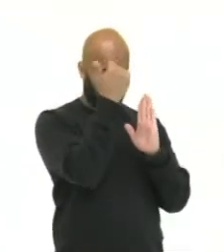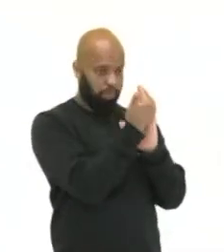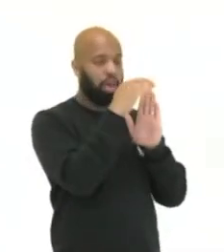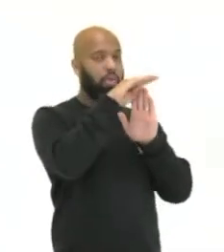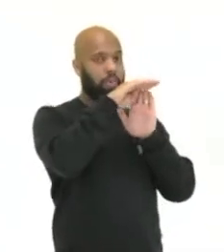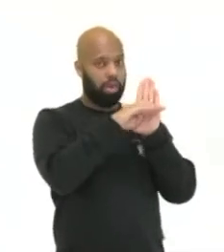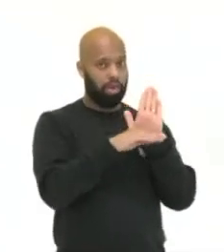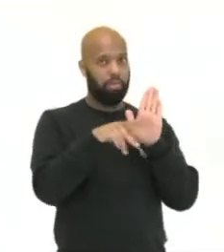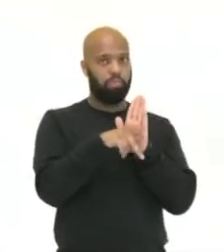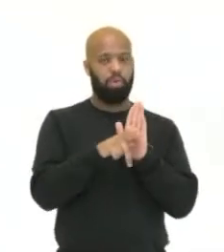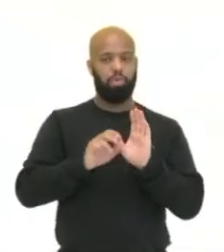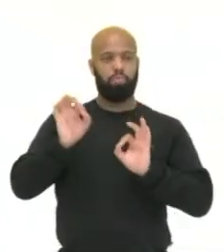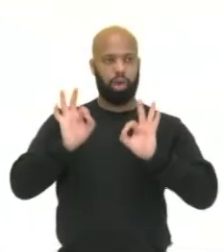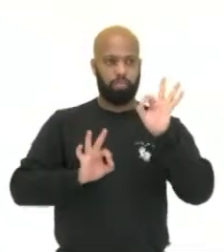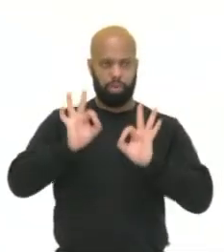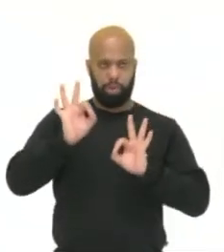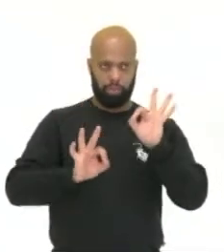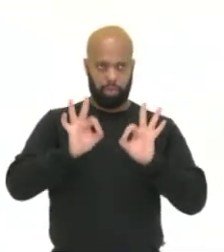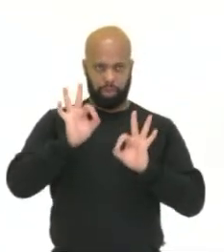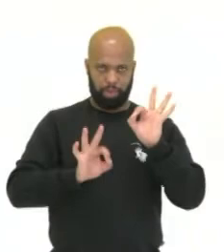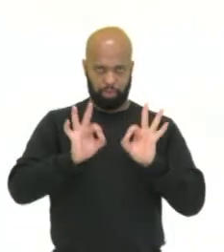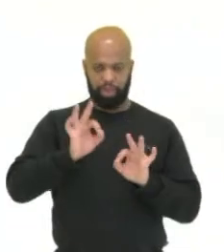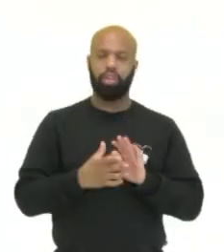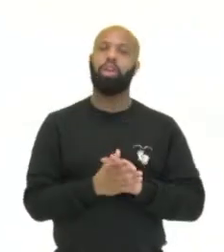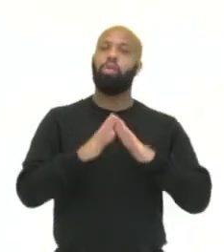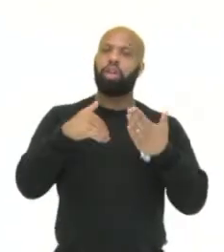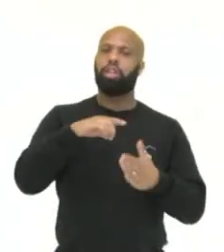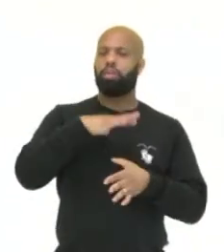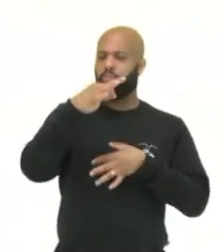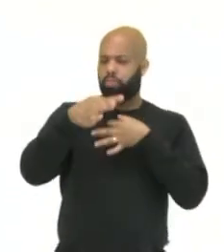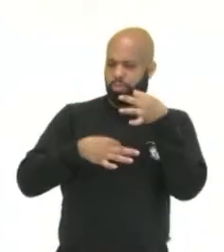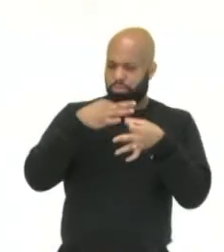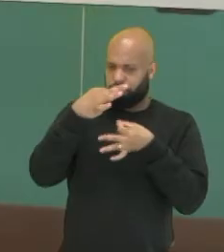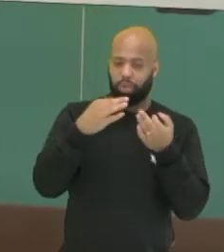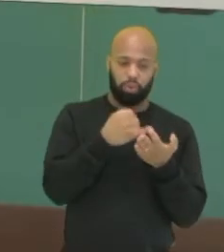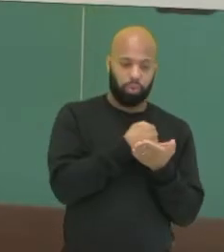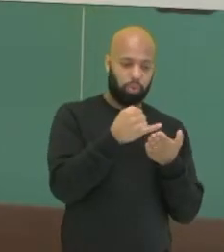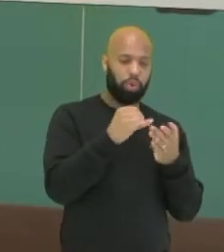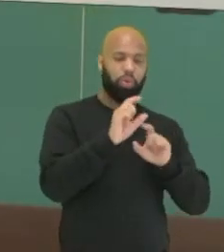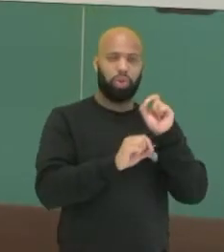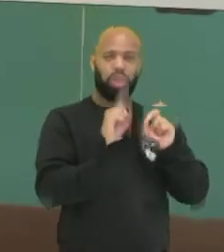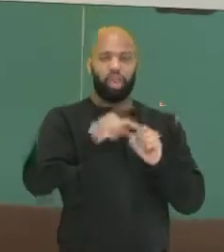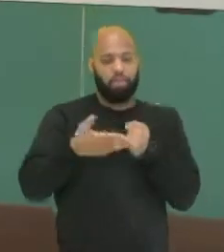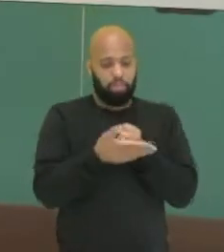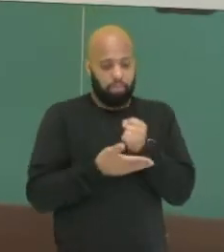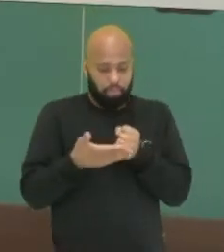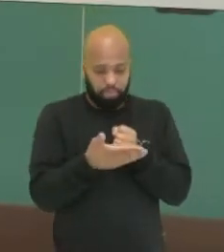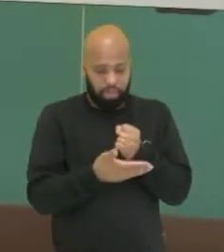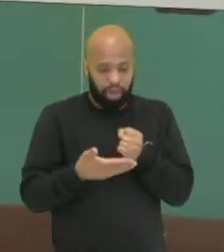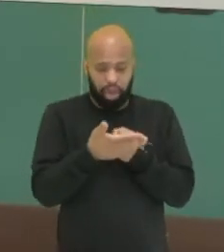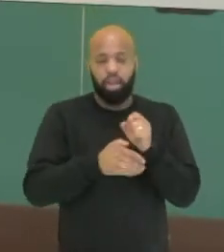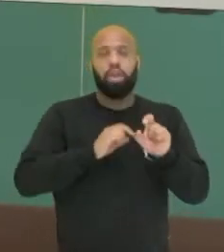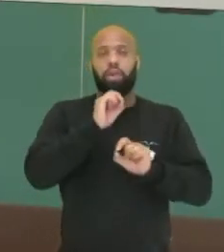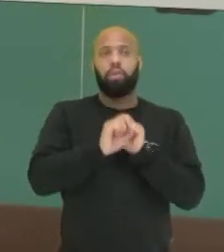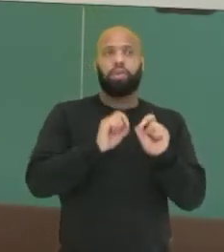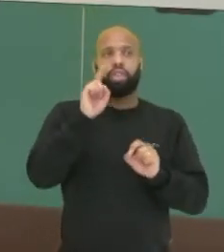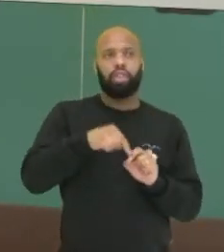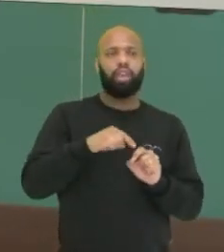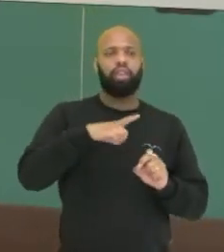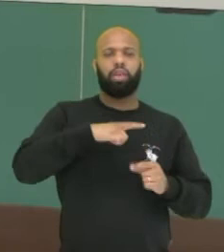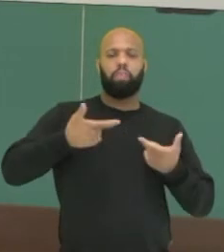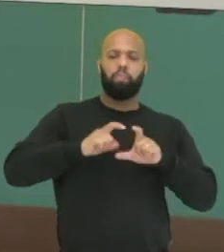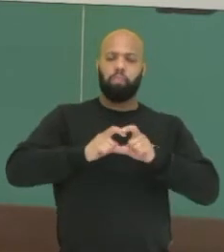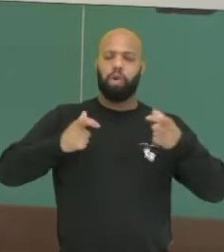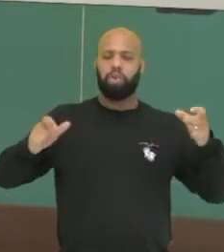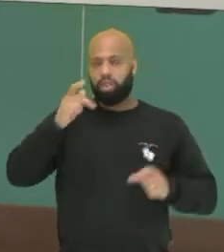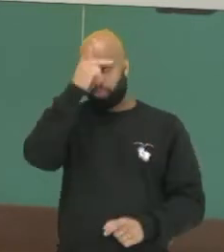de apuração e checagem. Então nós temos a argumentação no início aqui de princípio, que é aquela argumentação que a maioria das